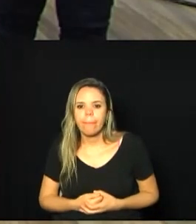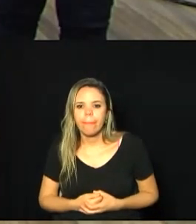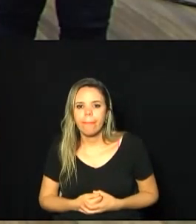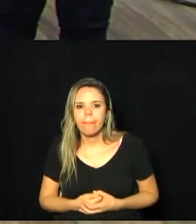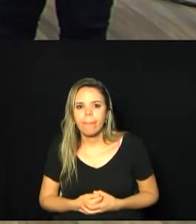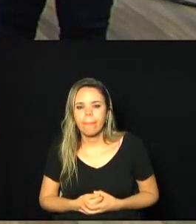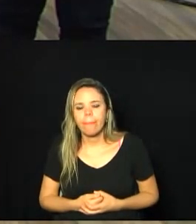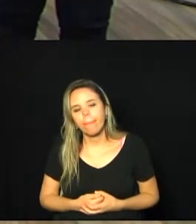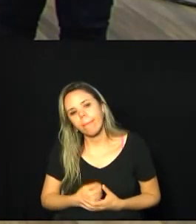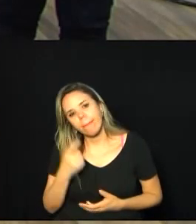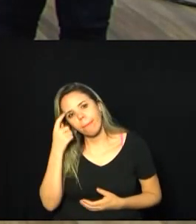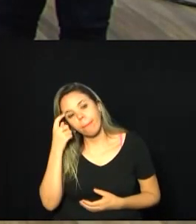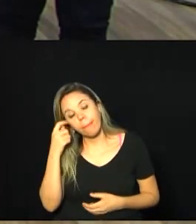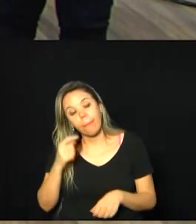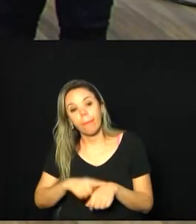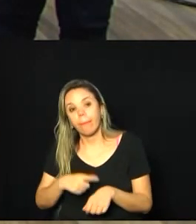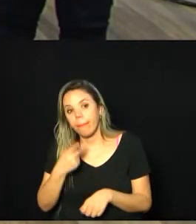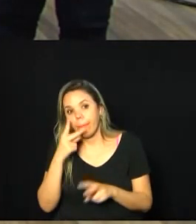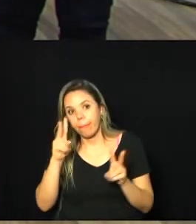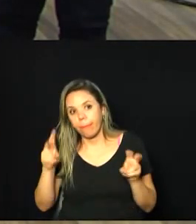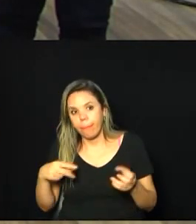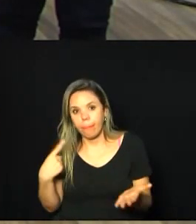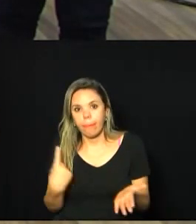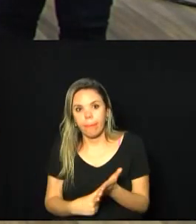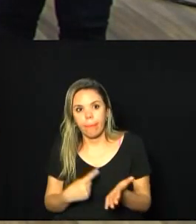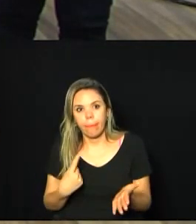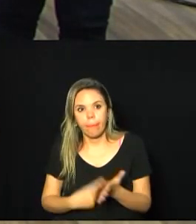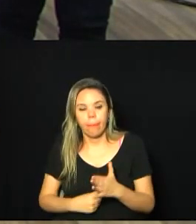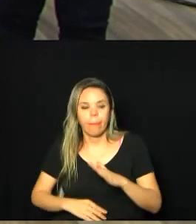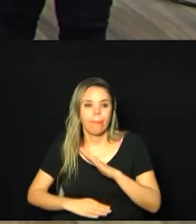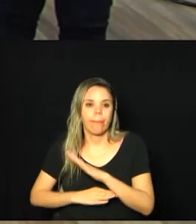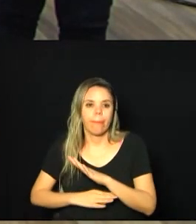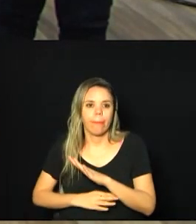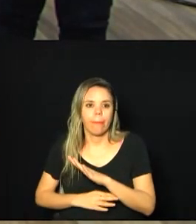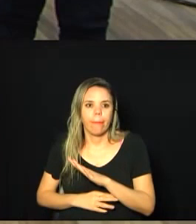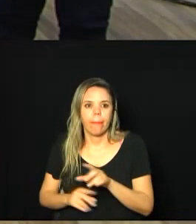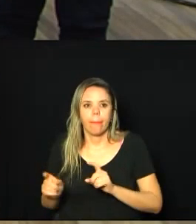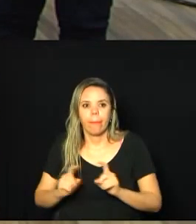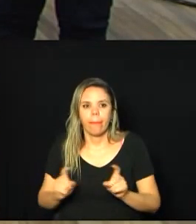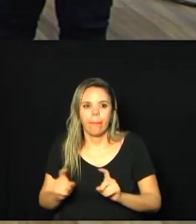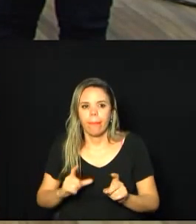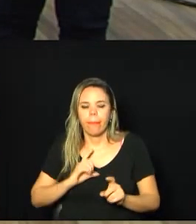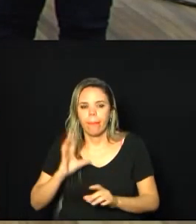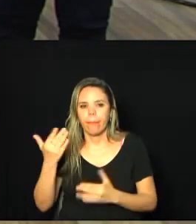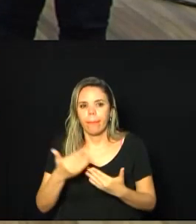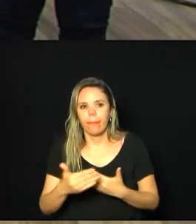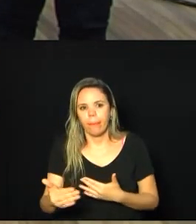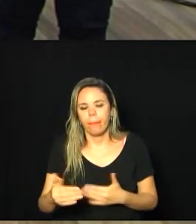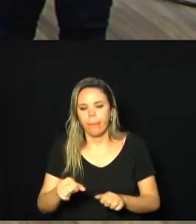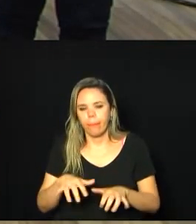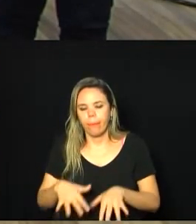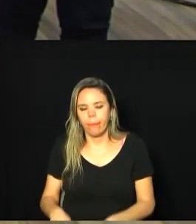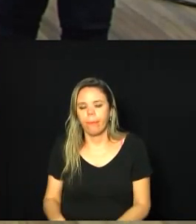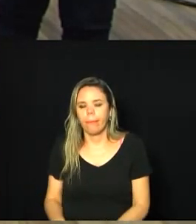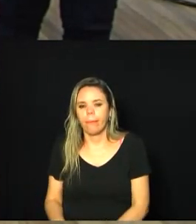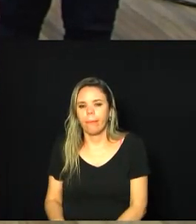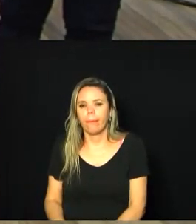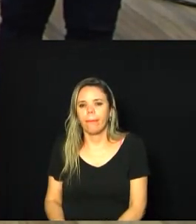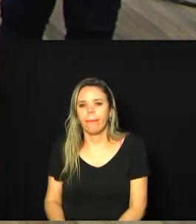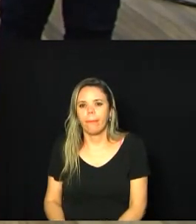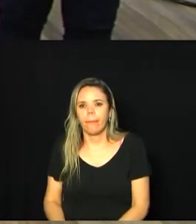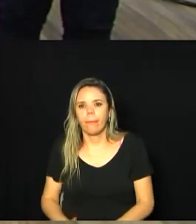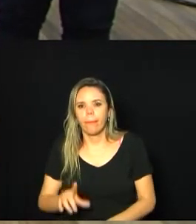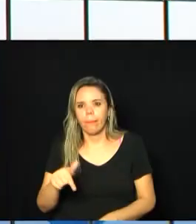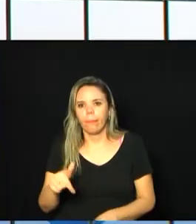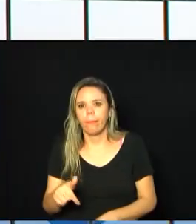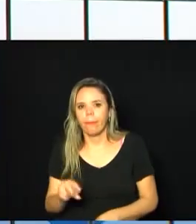E Mirna Abreu, hora de nós falarmos sobre a agenda da Câmara com as reuniões que vão acontecer aqui no plenário. E hoje, logo